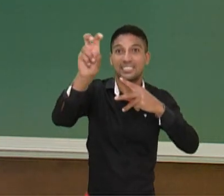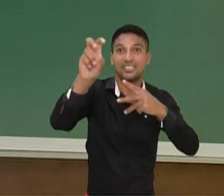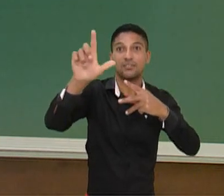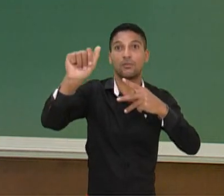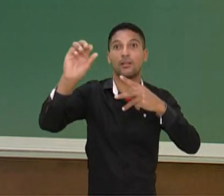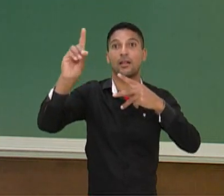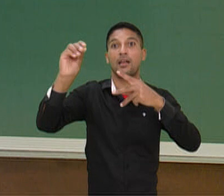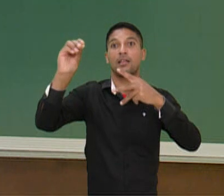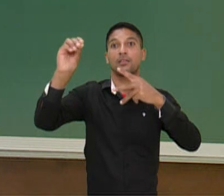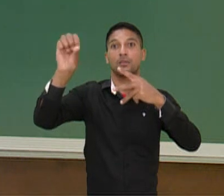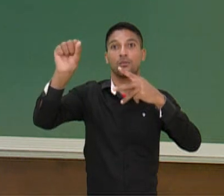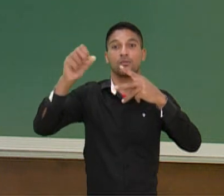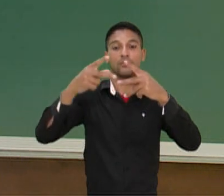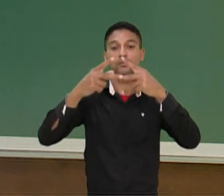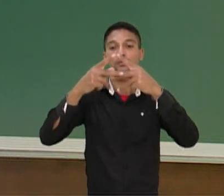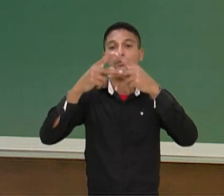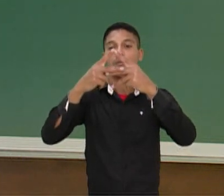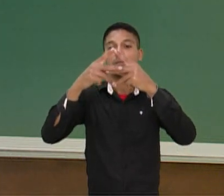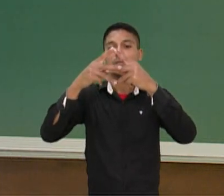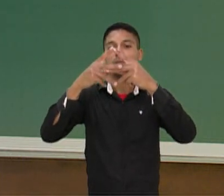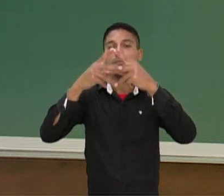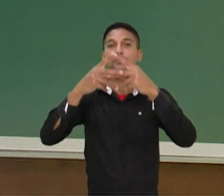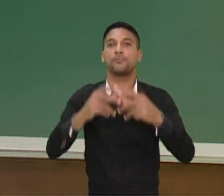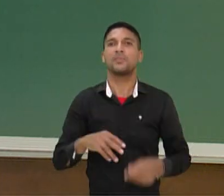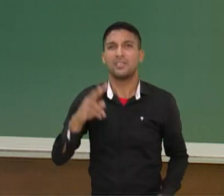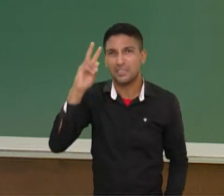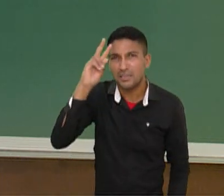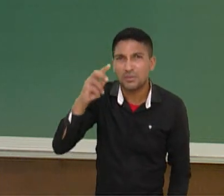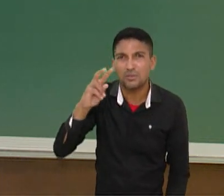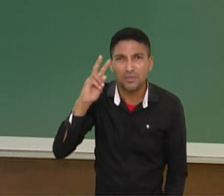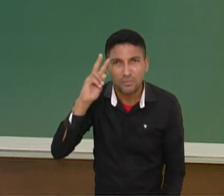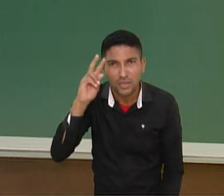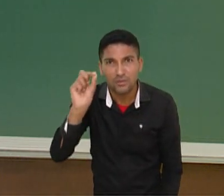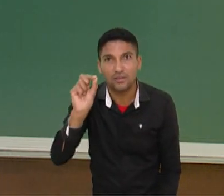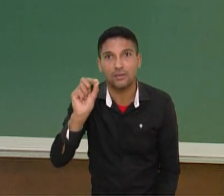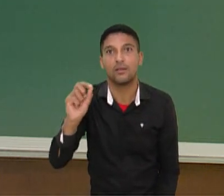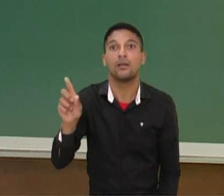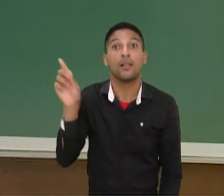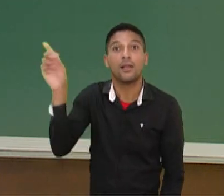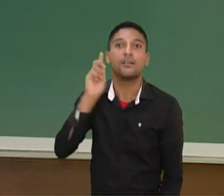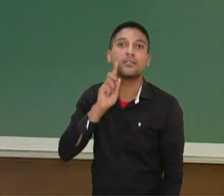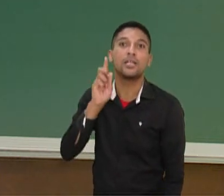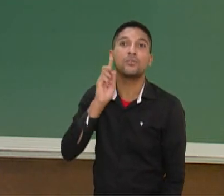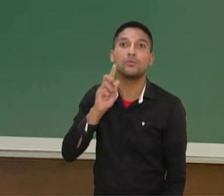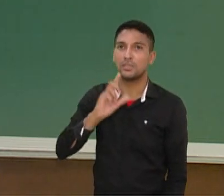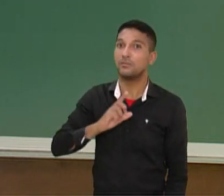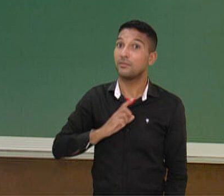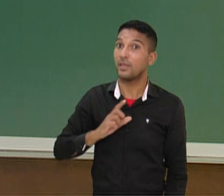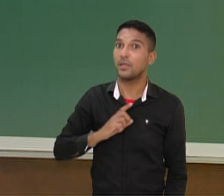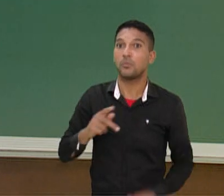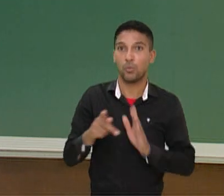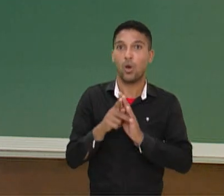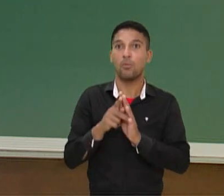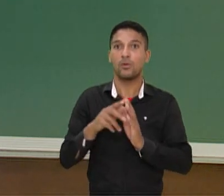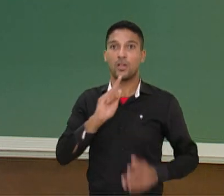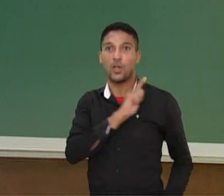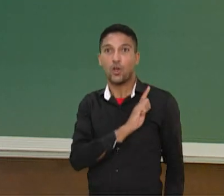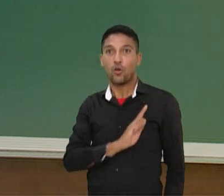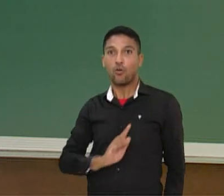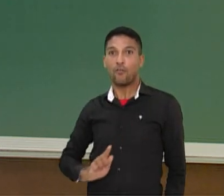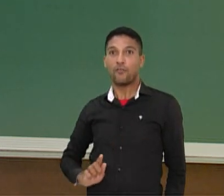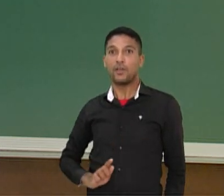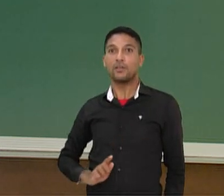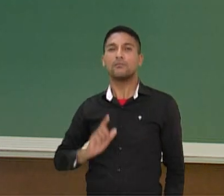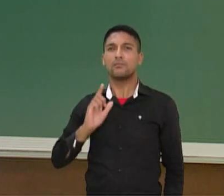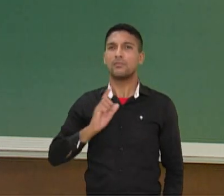Sabe o que eu lembrei também? Lá nos Estados Unidos tem um órgão do governo que se chama Pentágono também. E você sabe por que